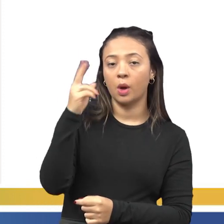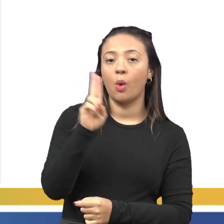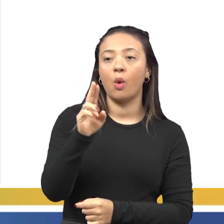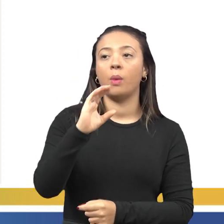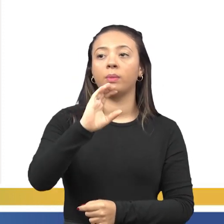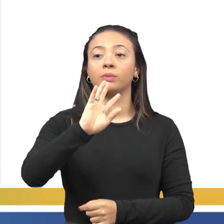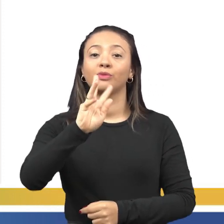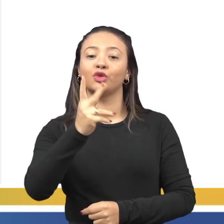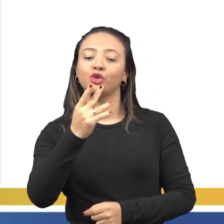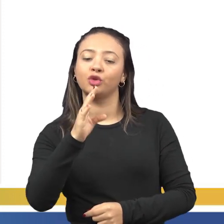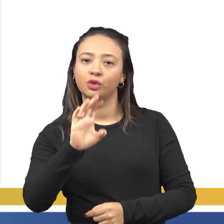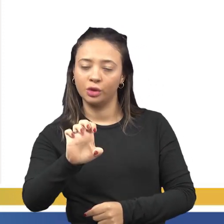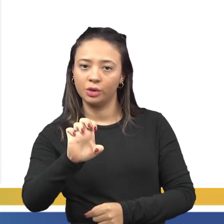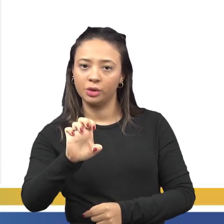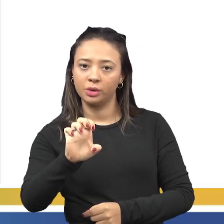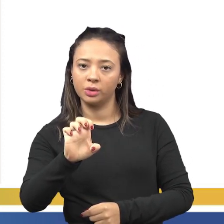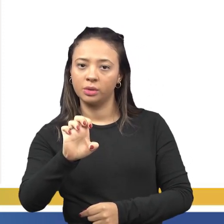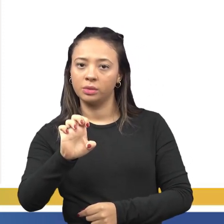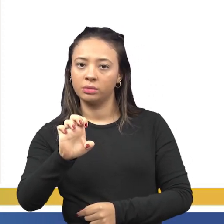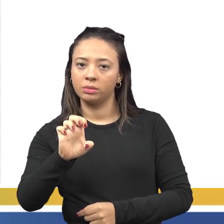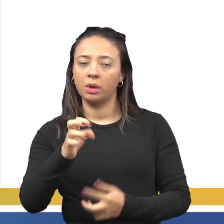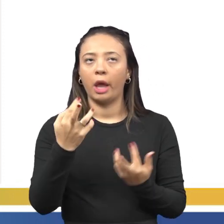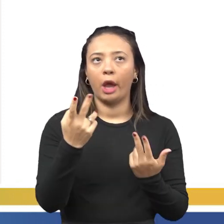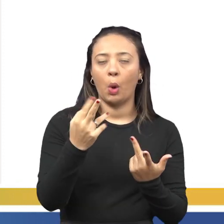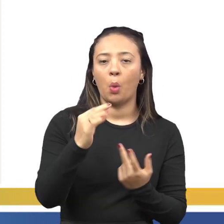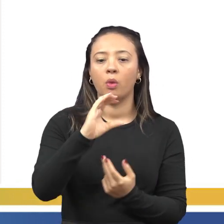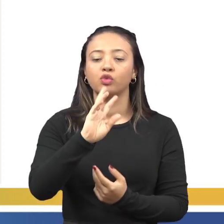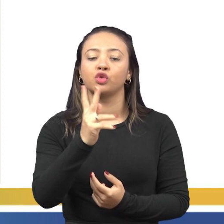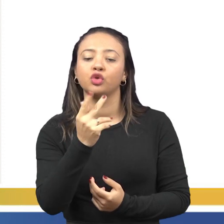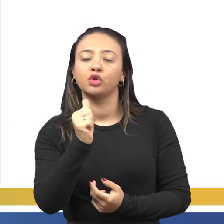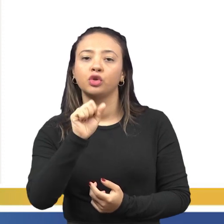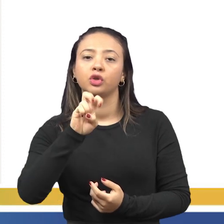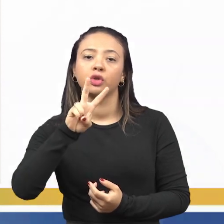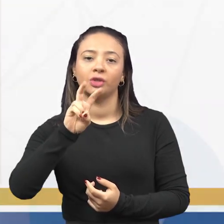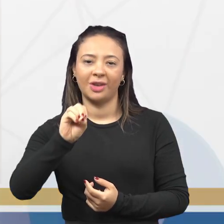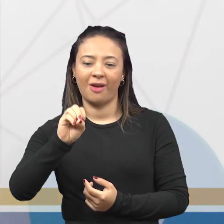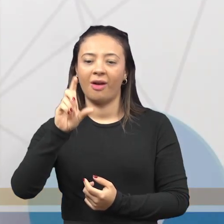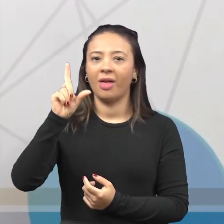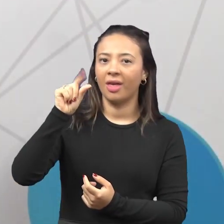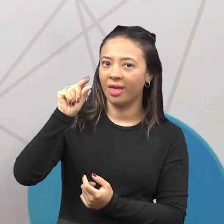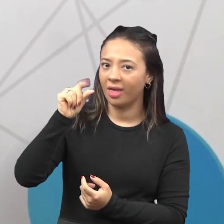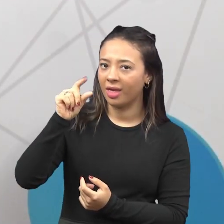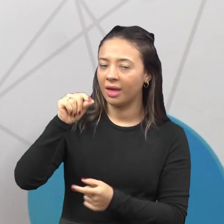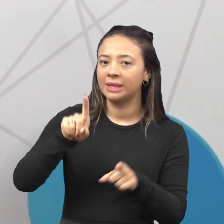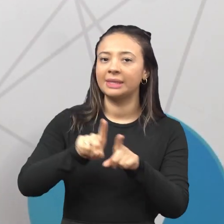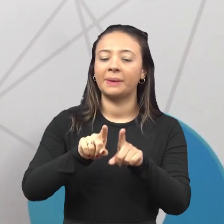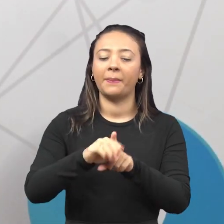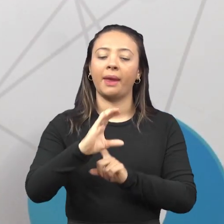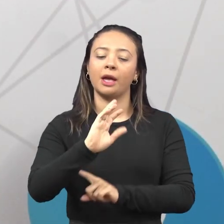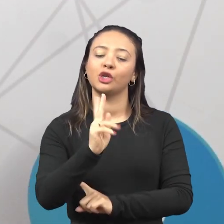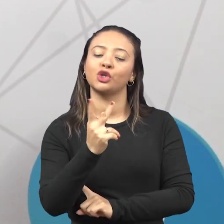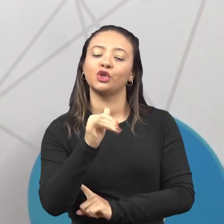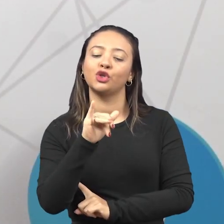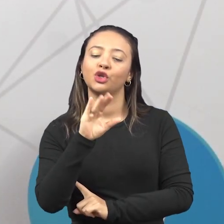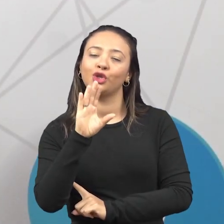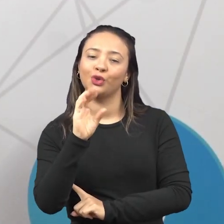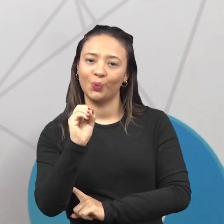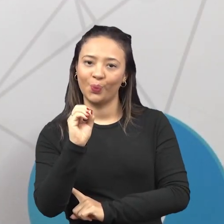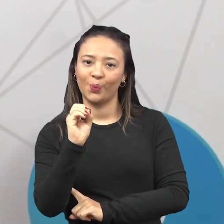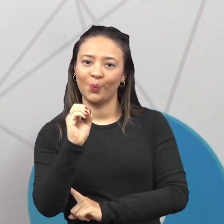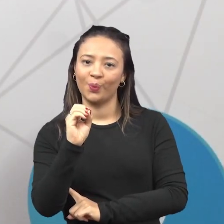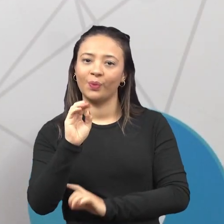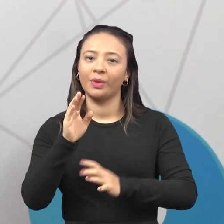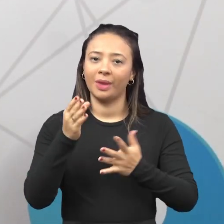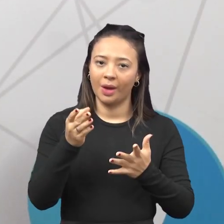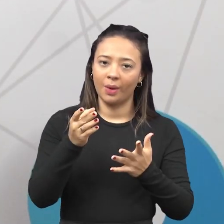Que pronunciamos como ó, chavo, que vimos agora há pouco, e também a palavra chico, certo? Então, ó, esse dígrafo, que são